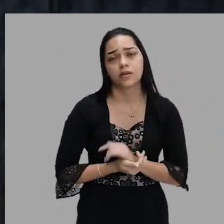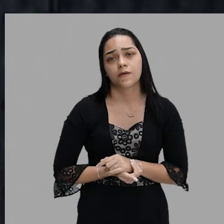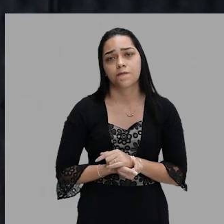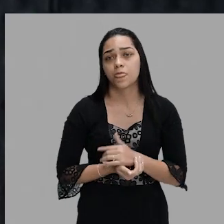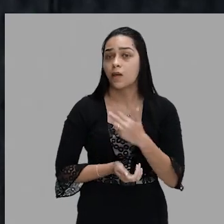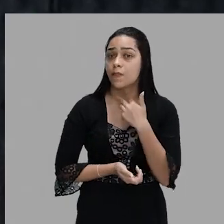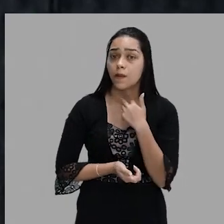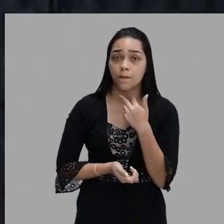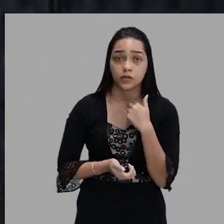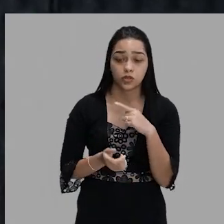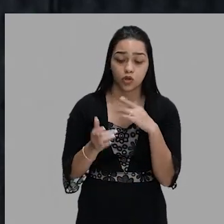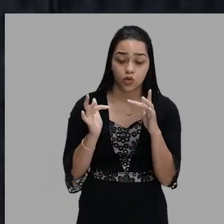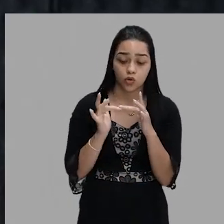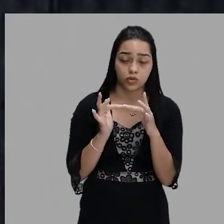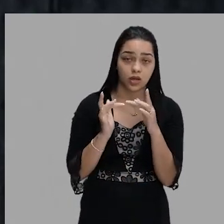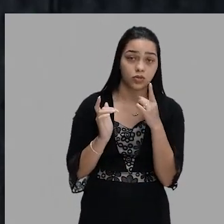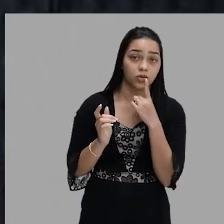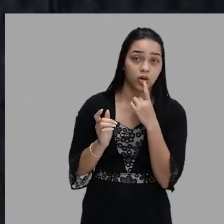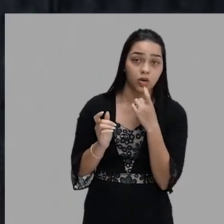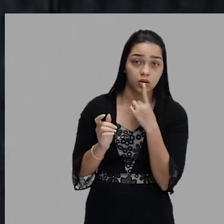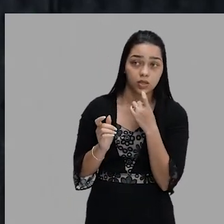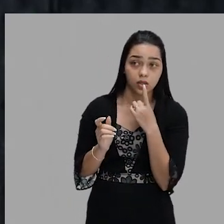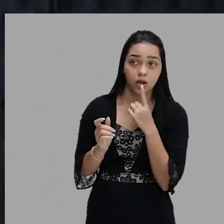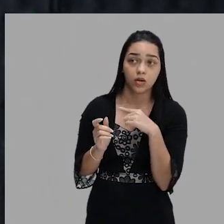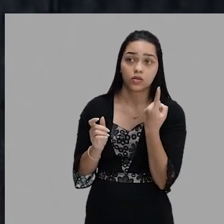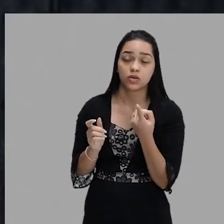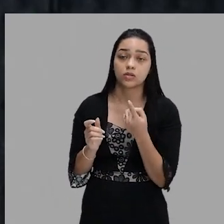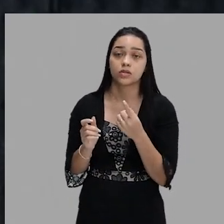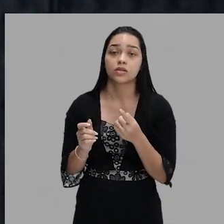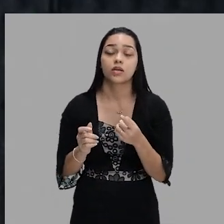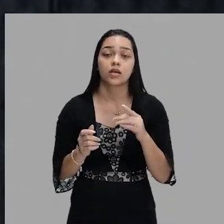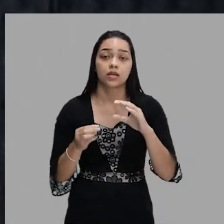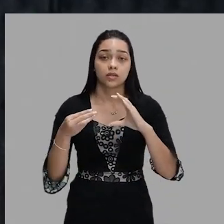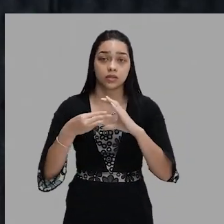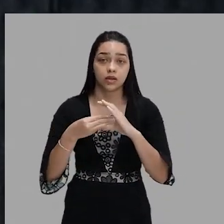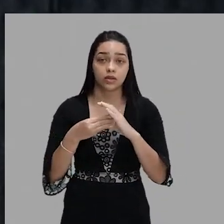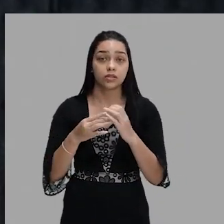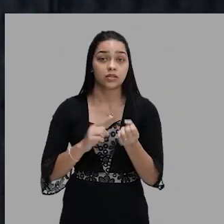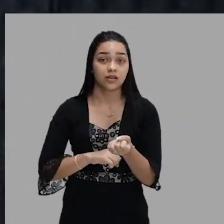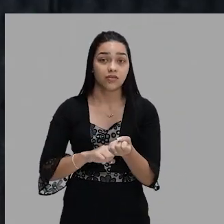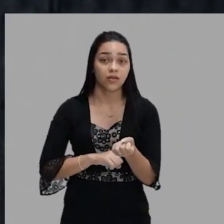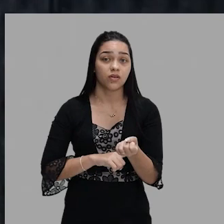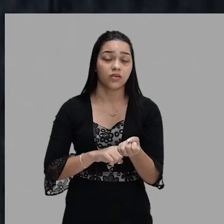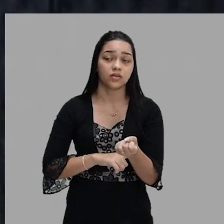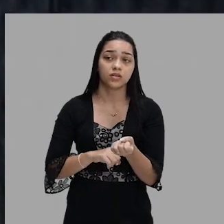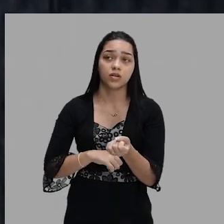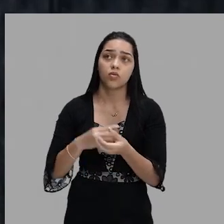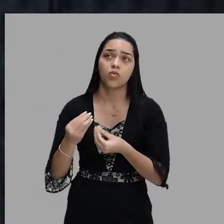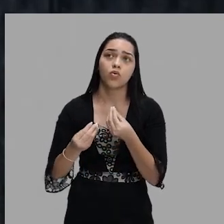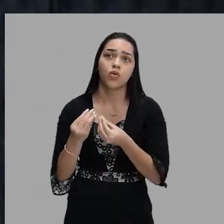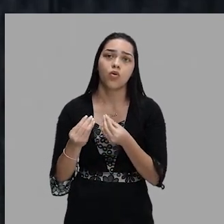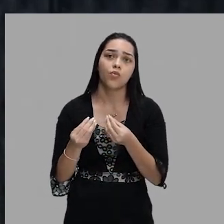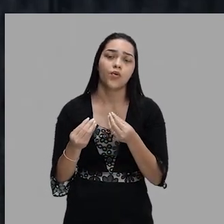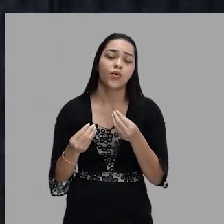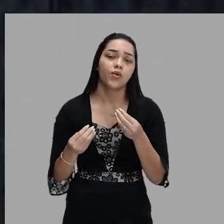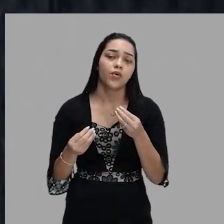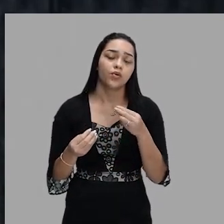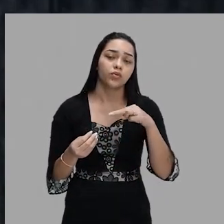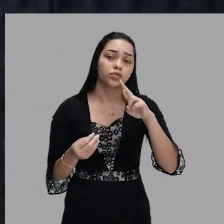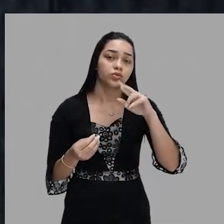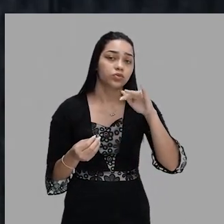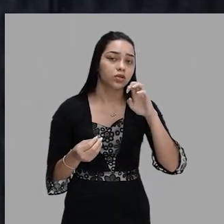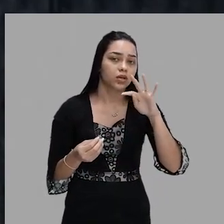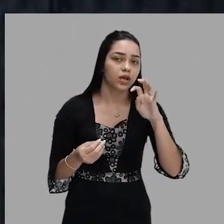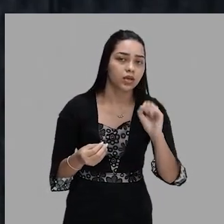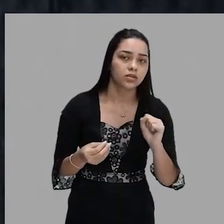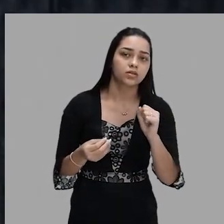não pode ter contato direto do sangue com nossas células nervosas. Então, como é que os nutrientes, o